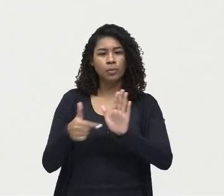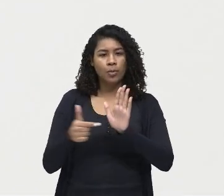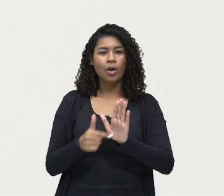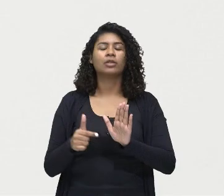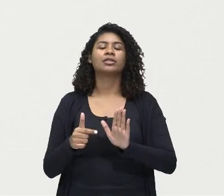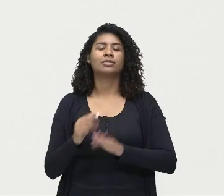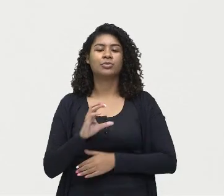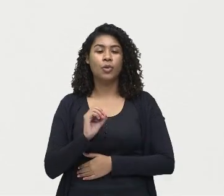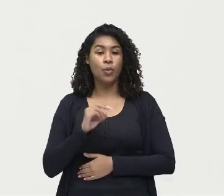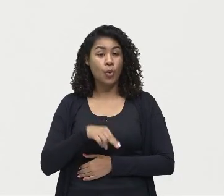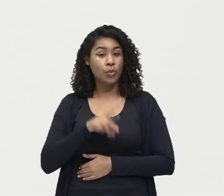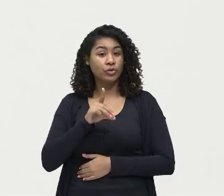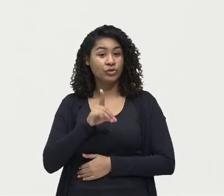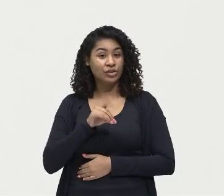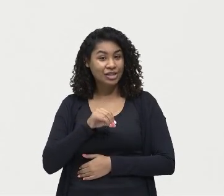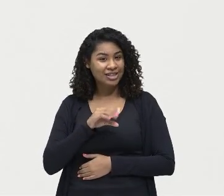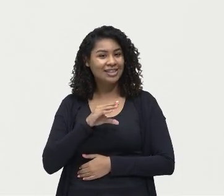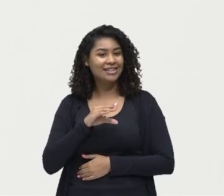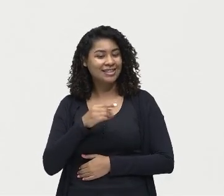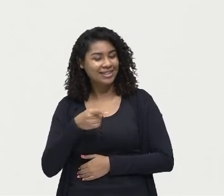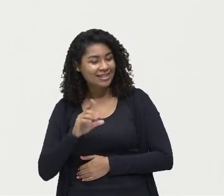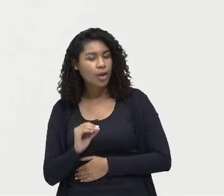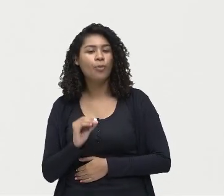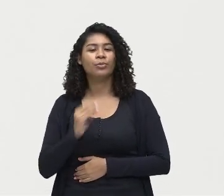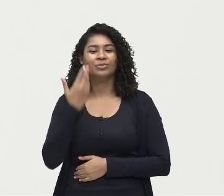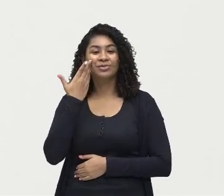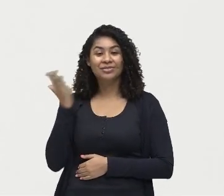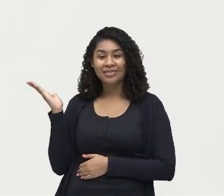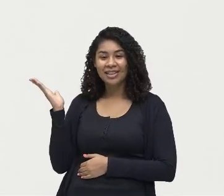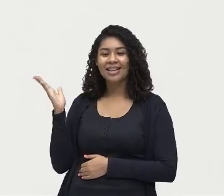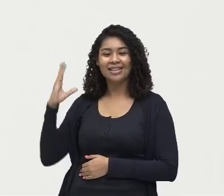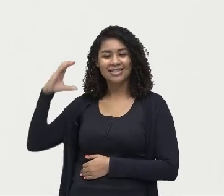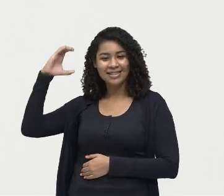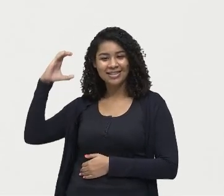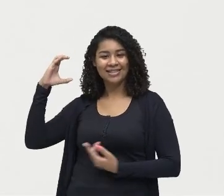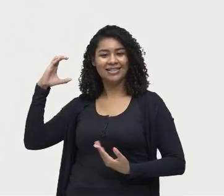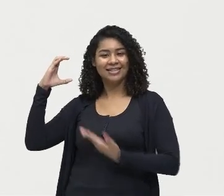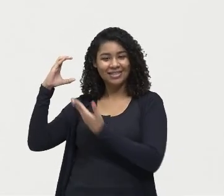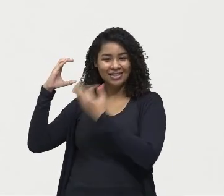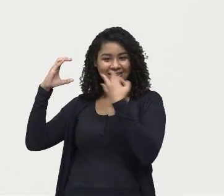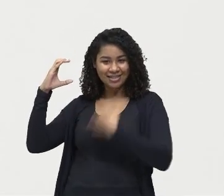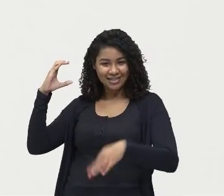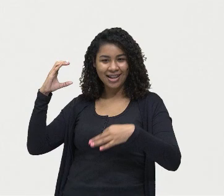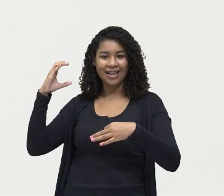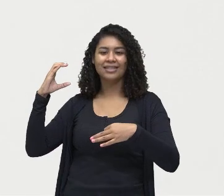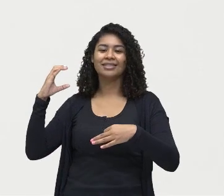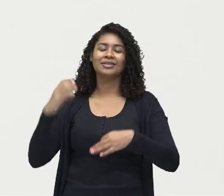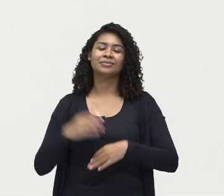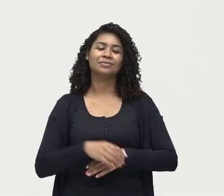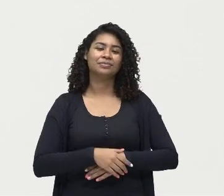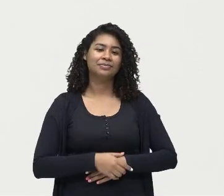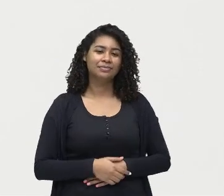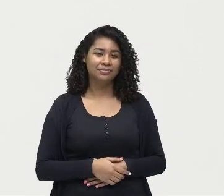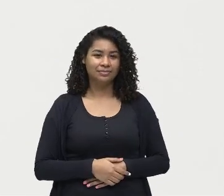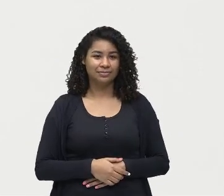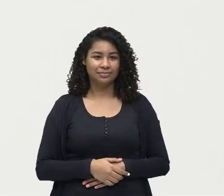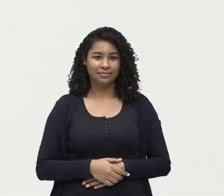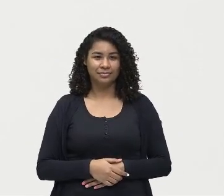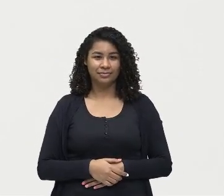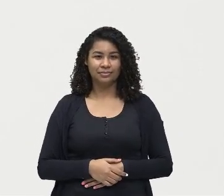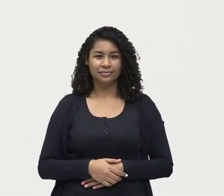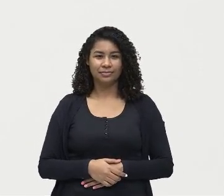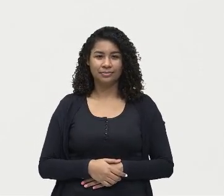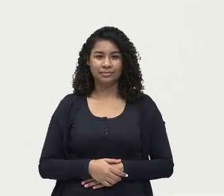condição. E é isso que nós estamos observando na letra C. Tá bom, queridos? Letra C indicando uma condição.